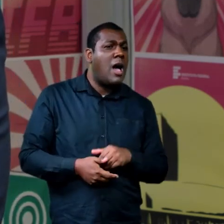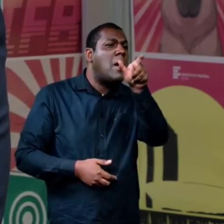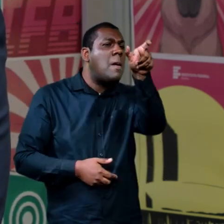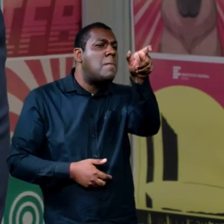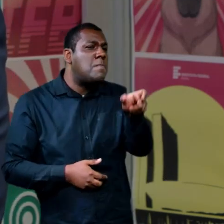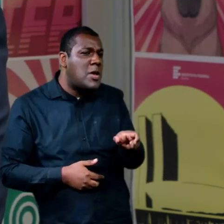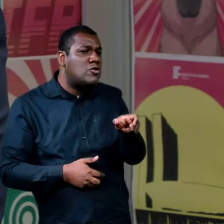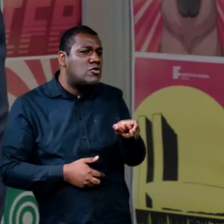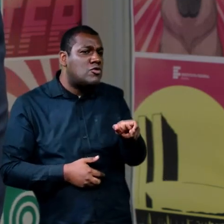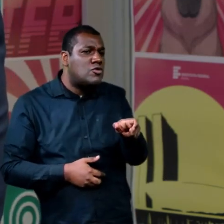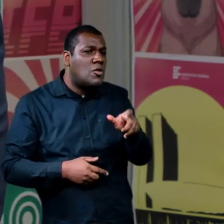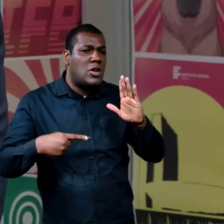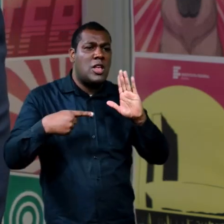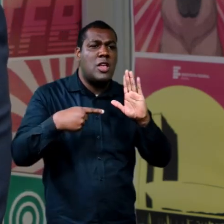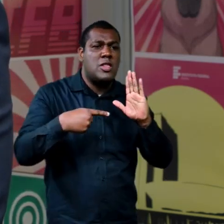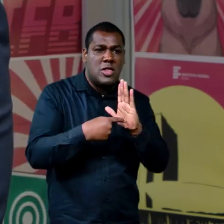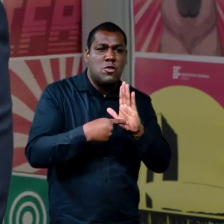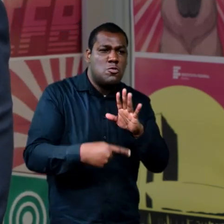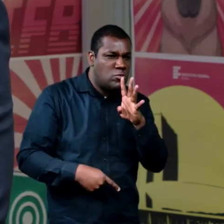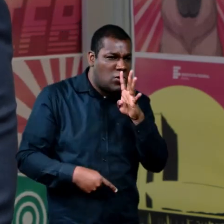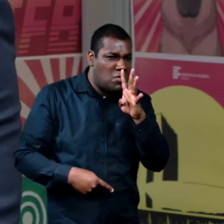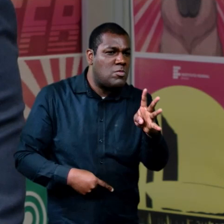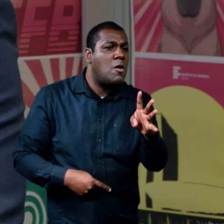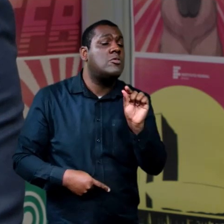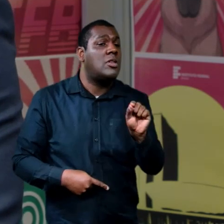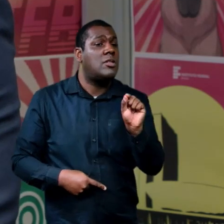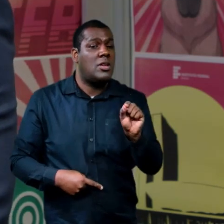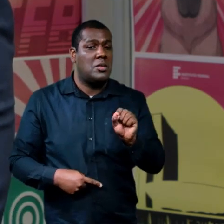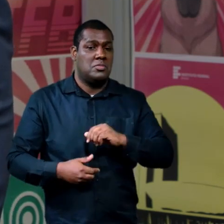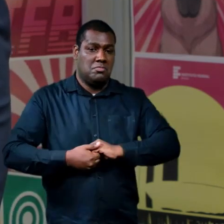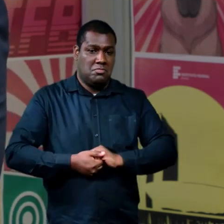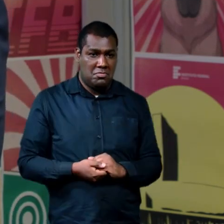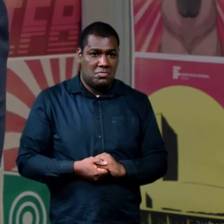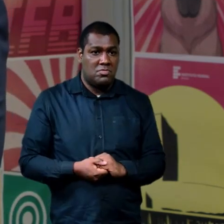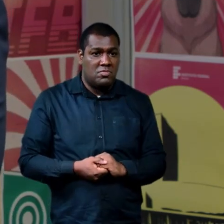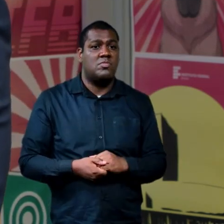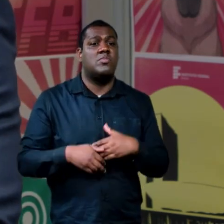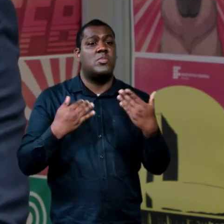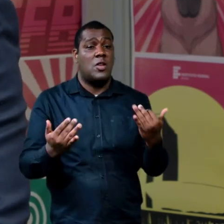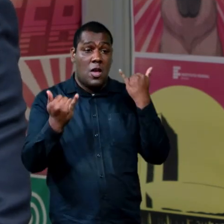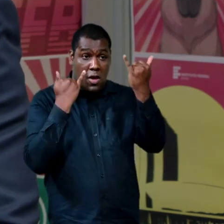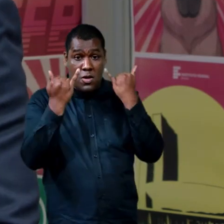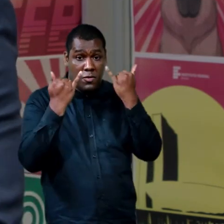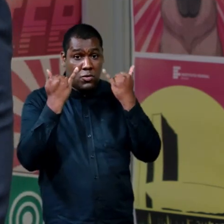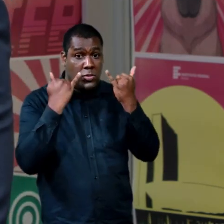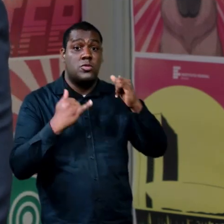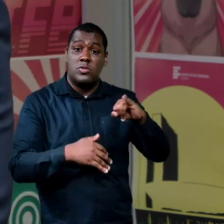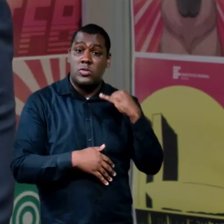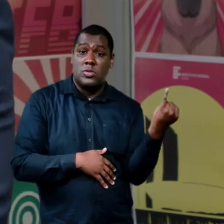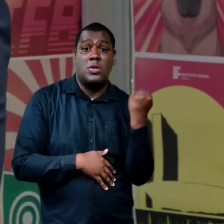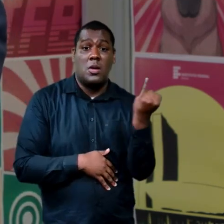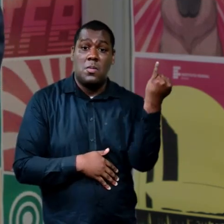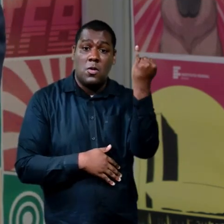pessoa que está sendo acusada. Então, são esses elementos fundamentais que nós precisamos para